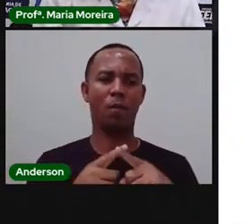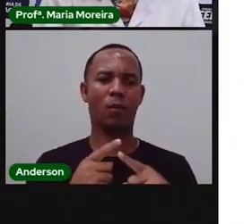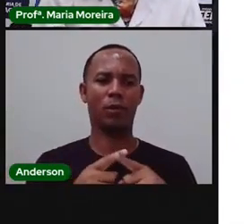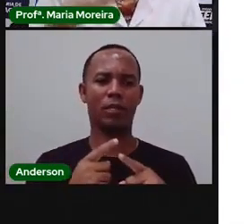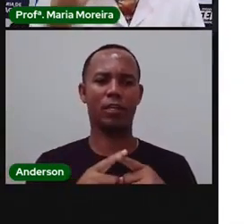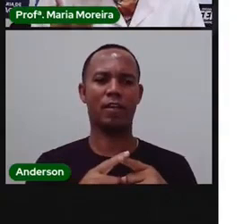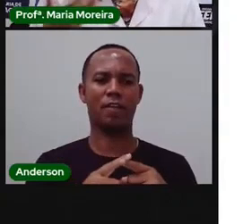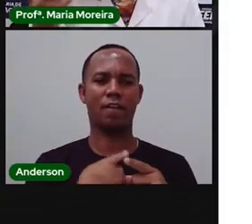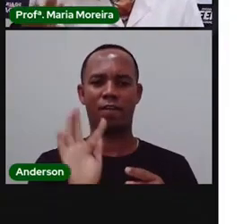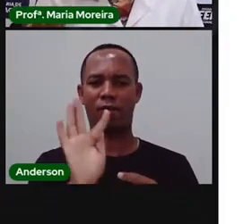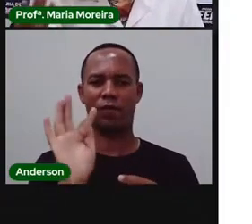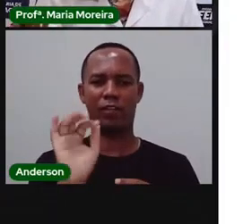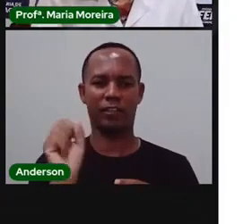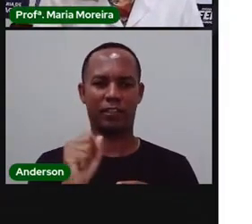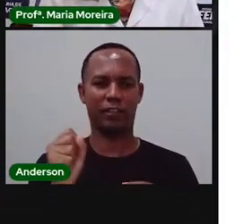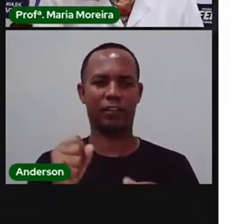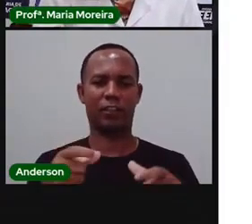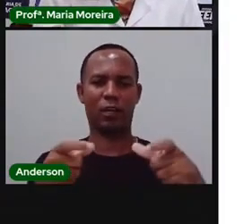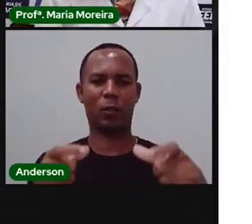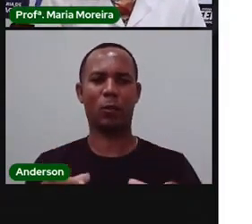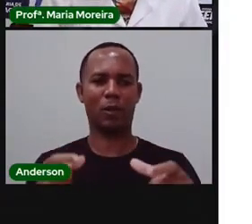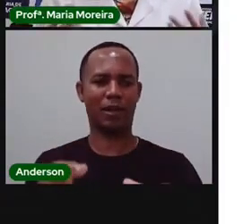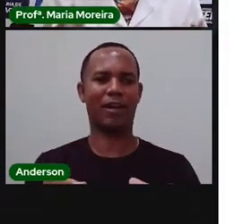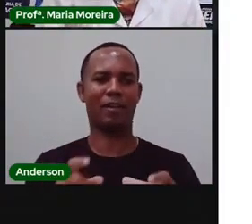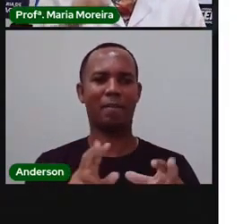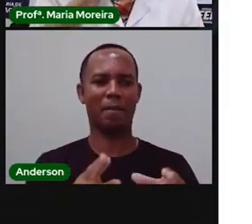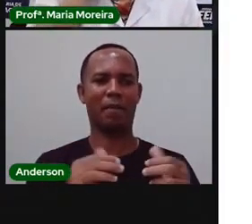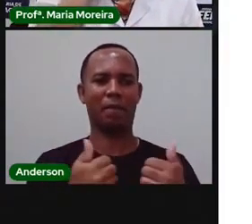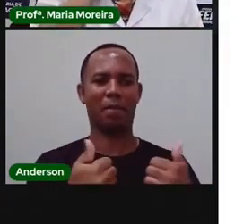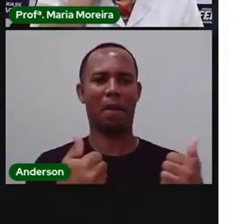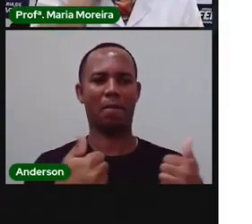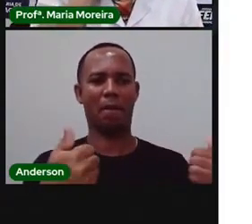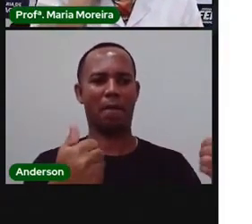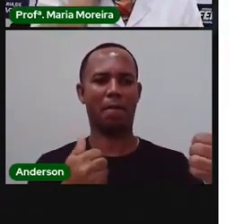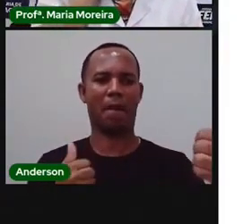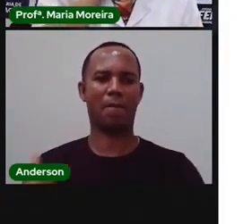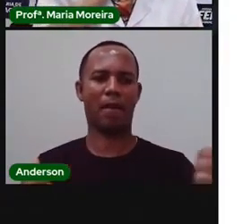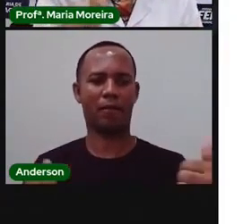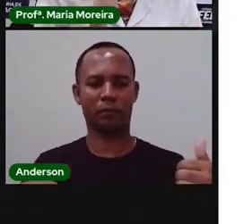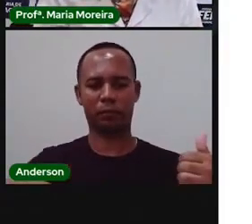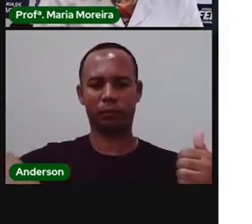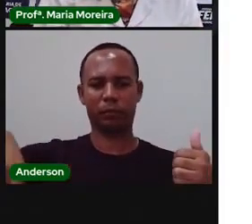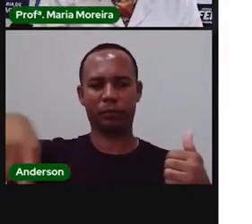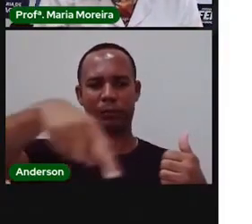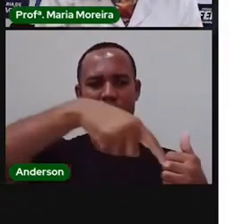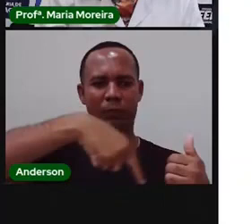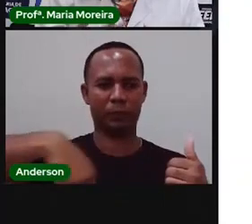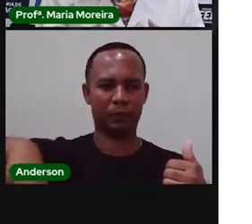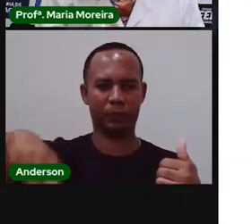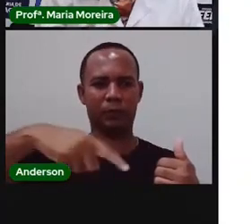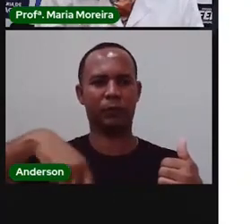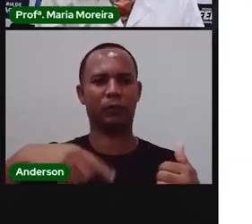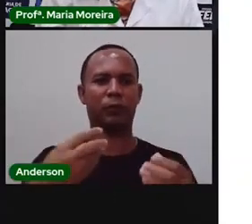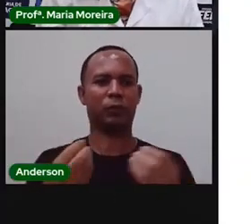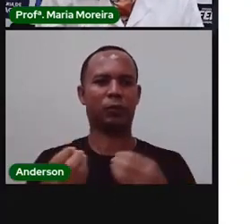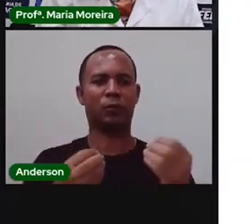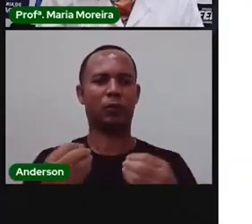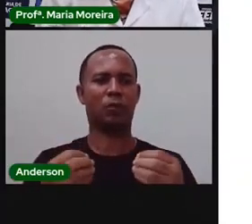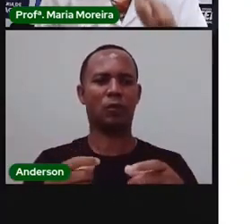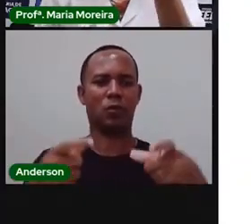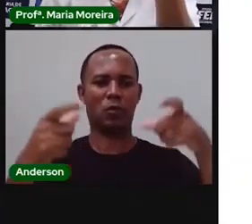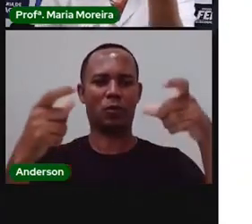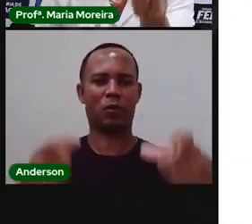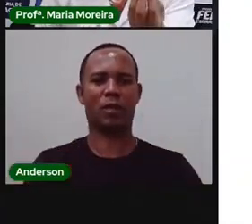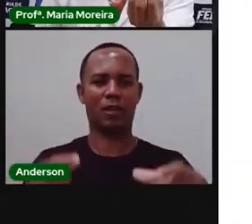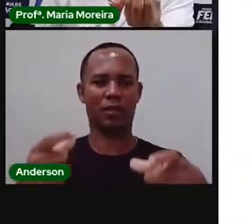da Bahia, então é próximo à Feira de Santana, porque Feira de Santana é o que se chama de entroncamento rodoviário. E o que seria esse entroncamento